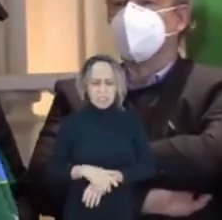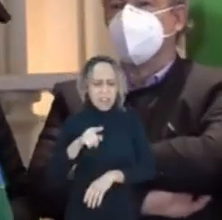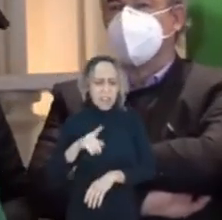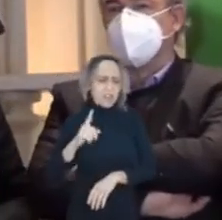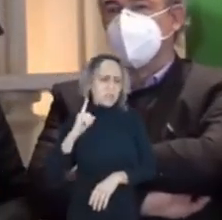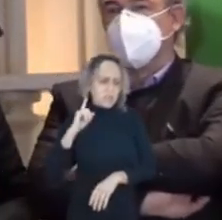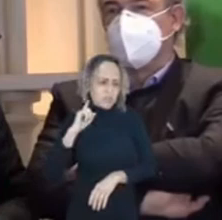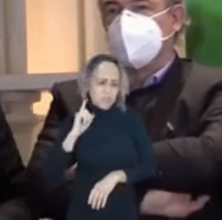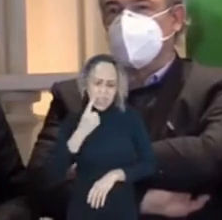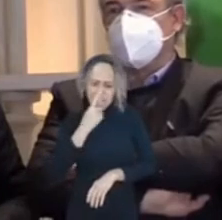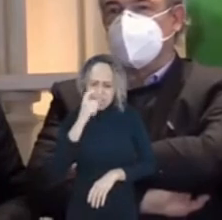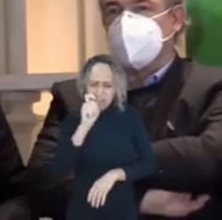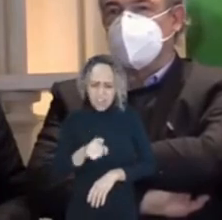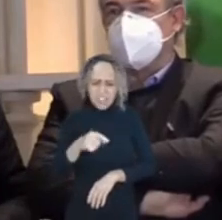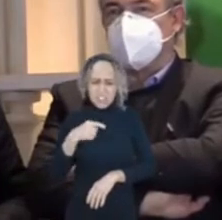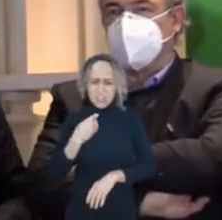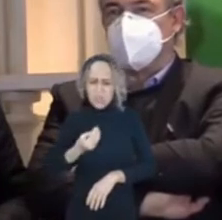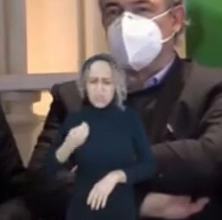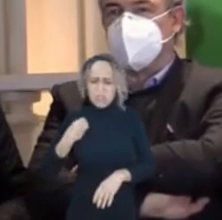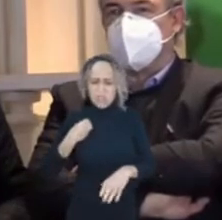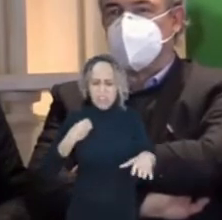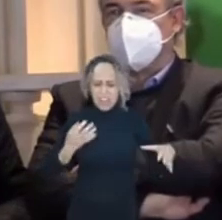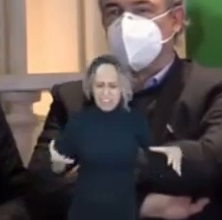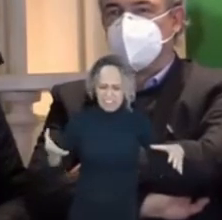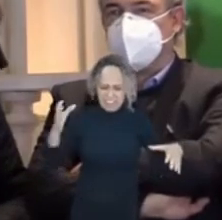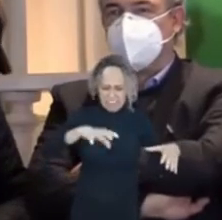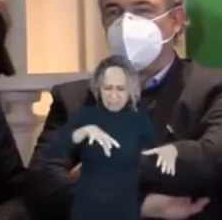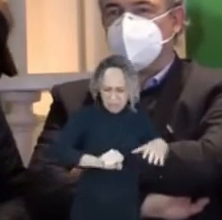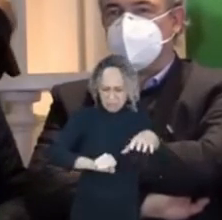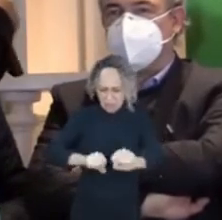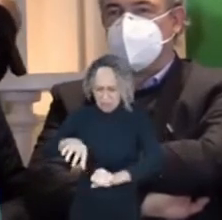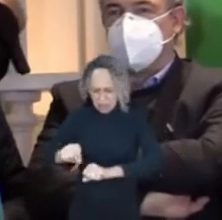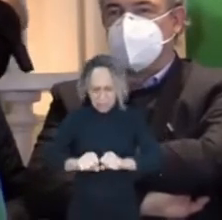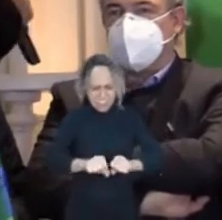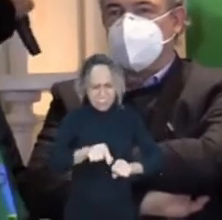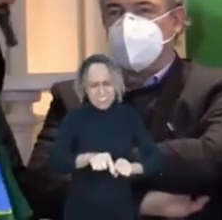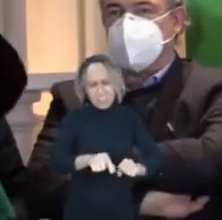viviam naquela saga abaixo da linha da miséria.